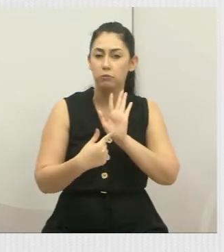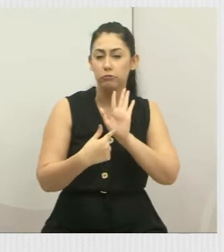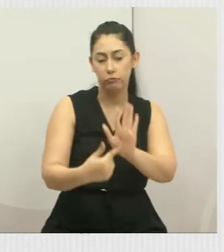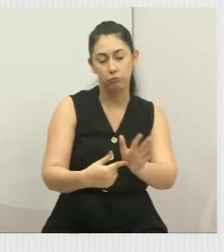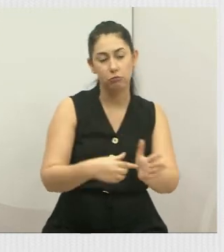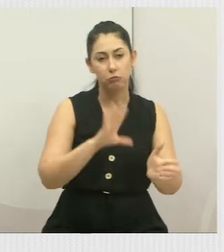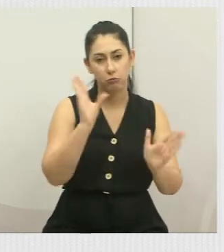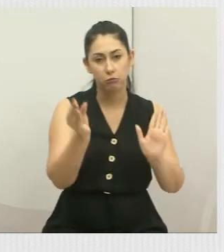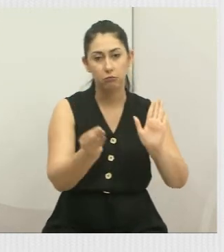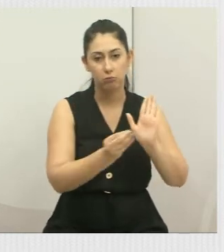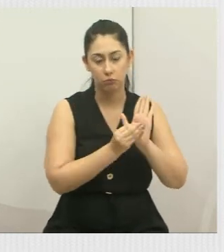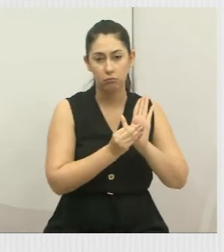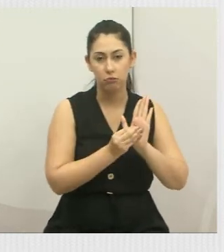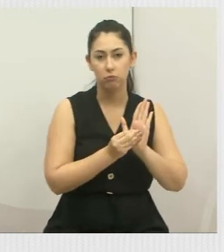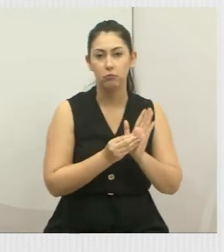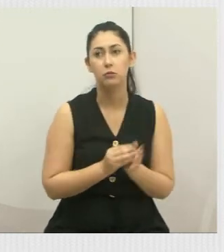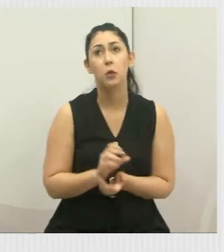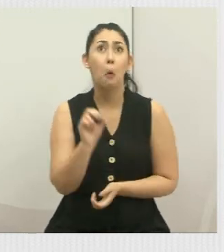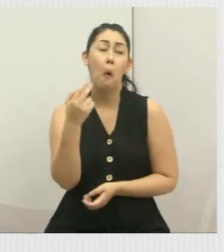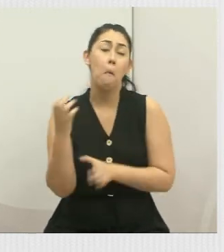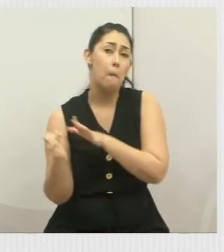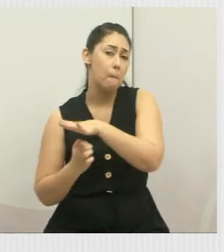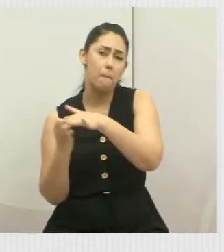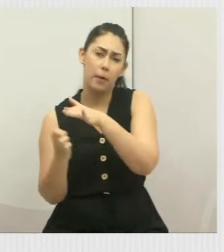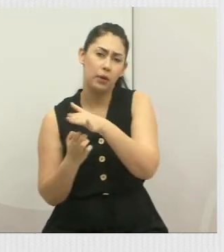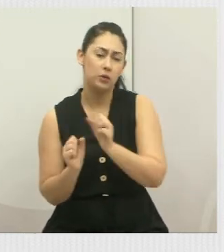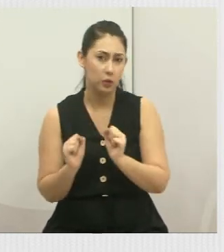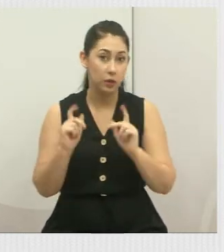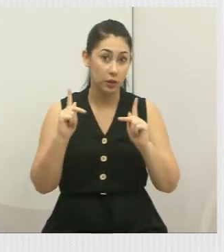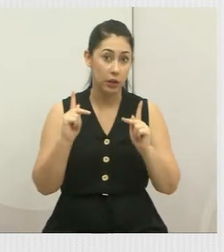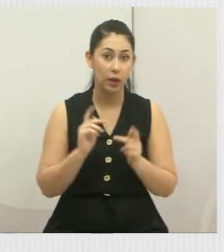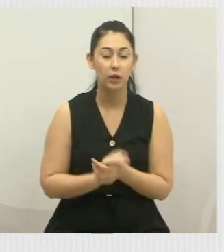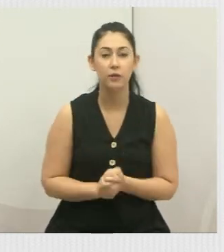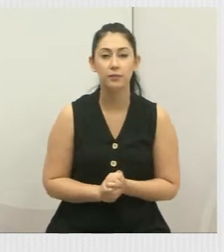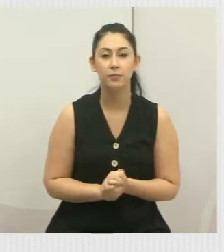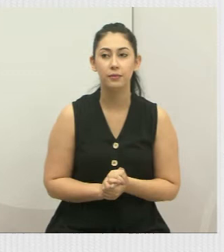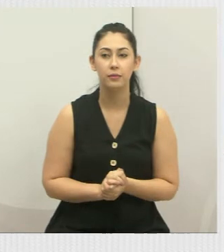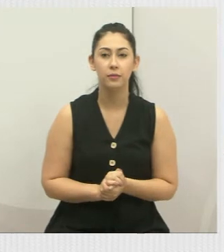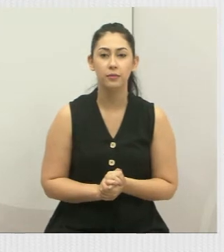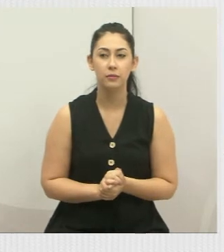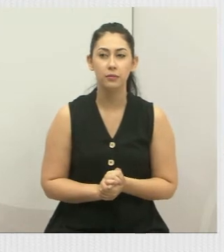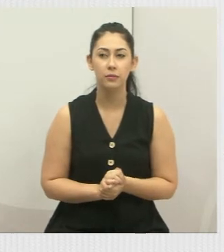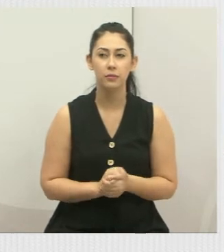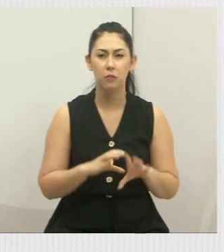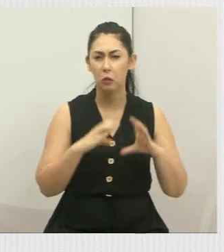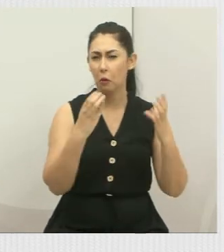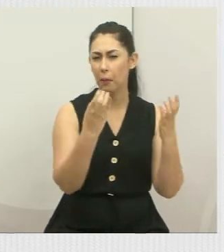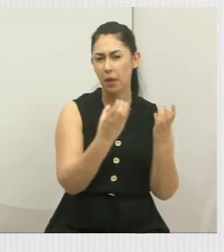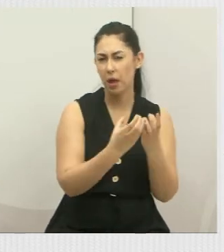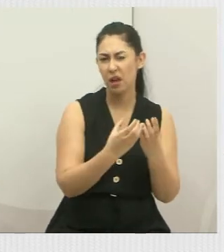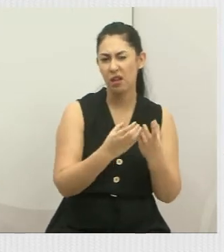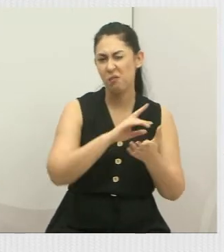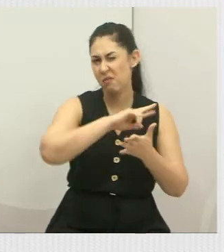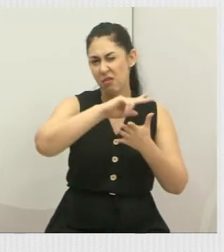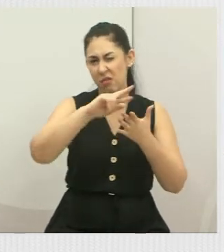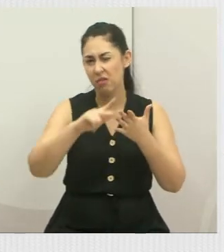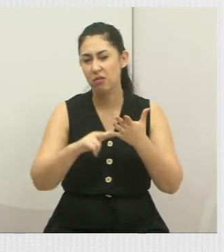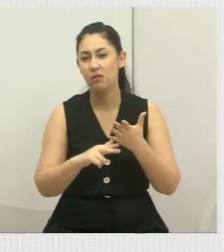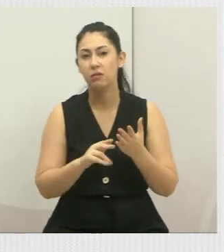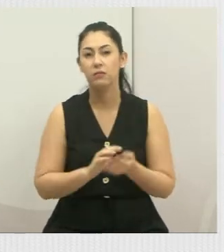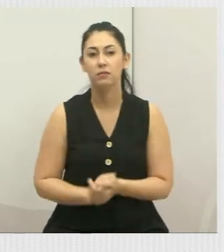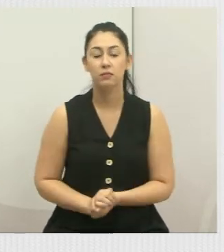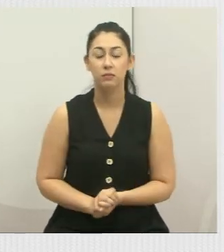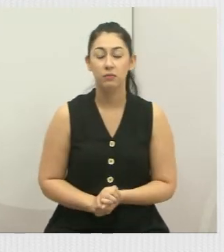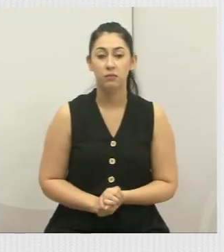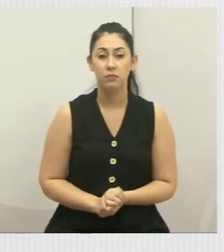uma cooperativa, uma empresa específica, tá bom? Usuário de águas, o comitê de bacias, coloque lá